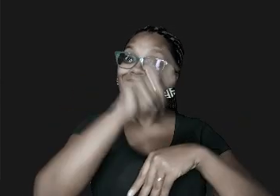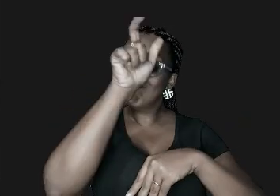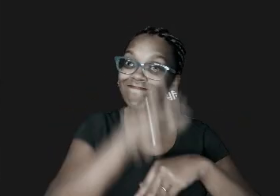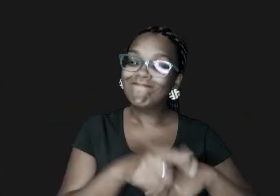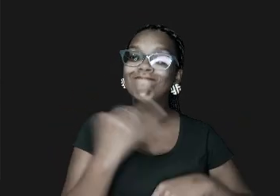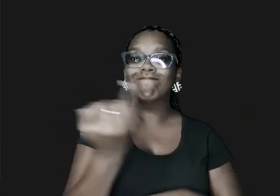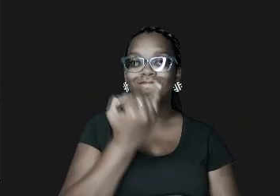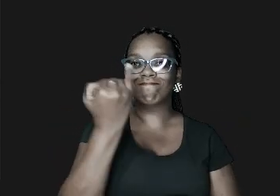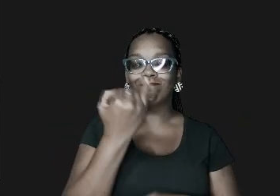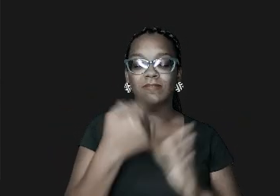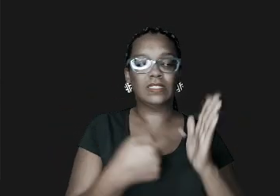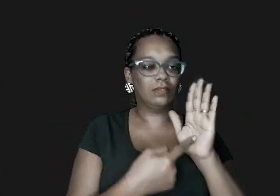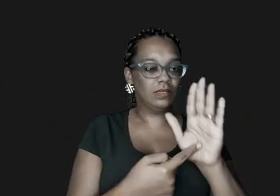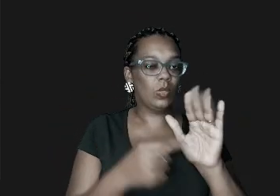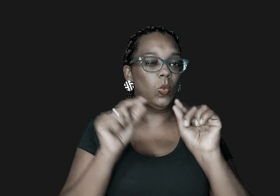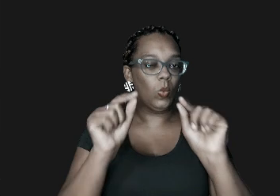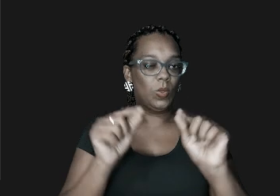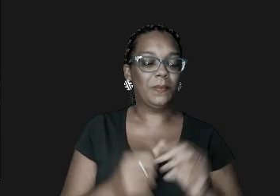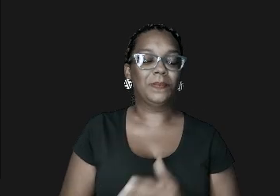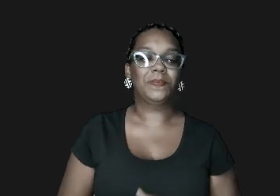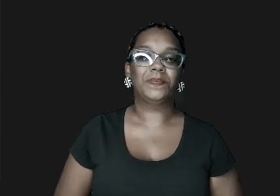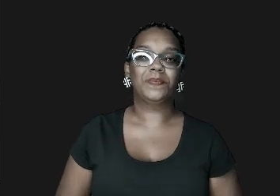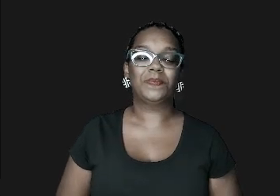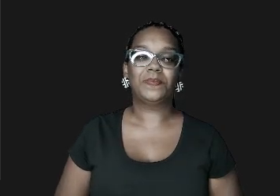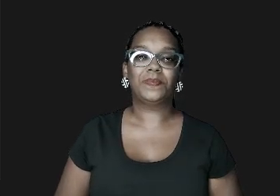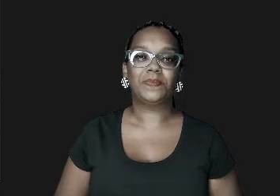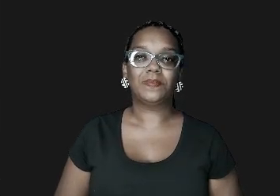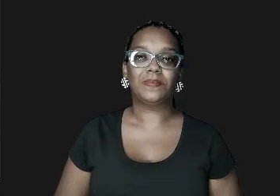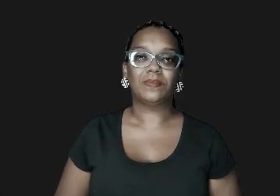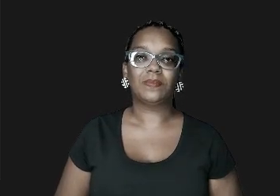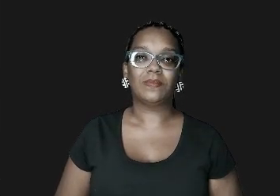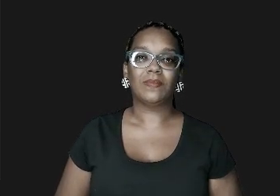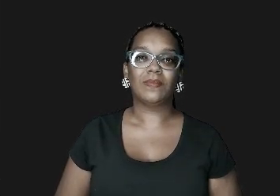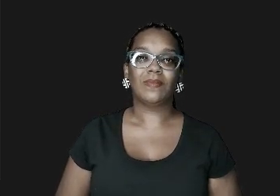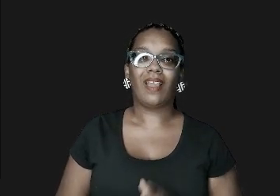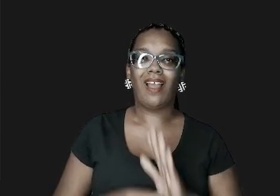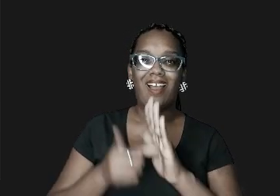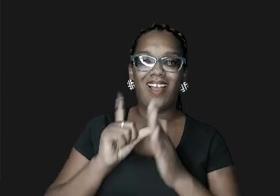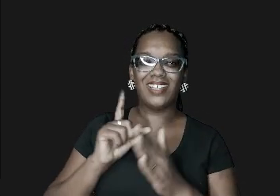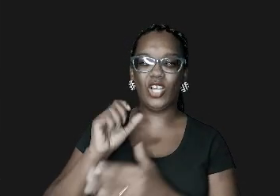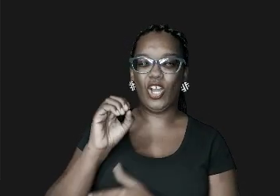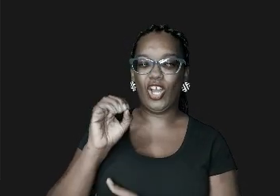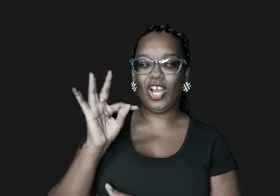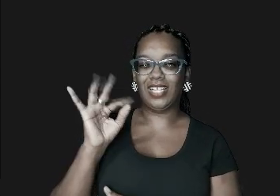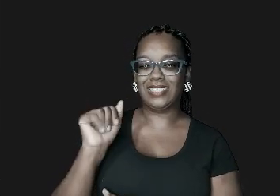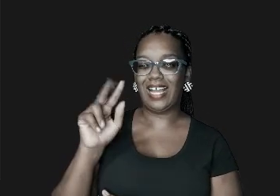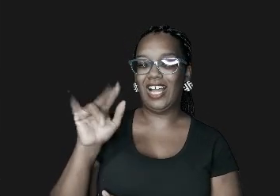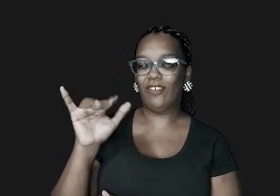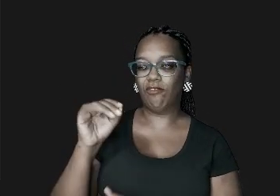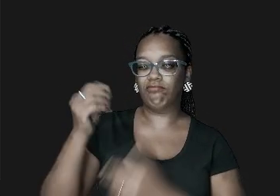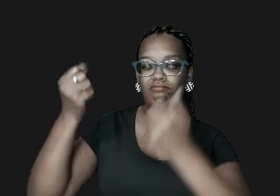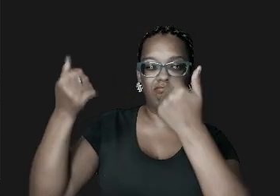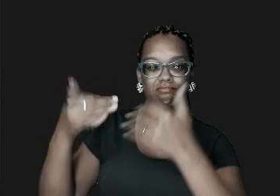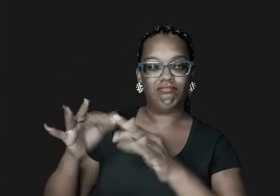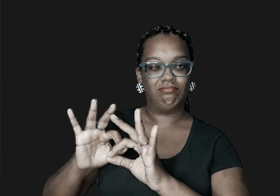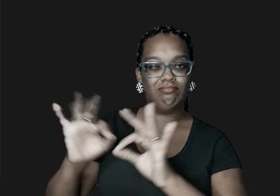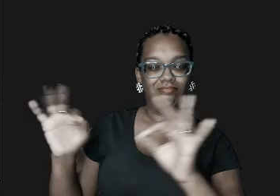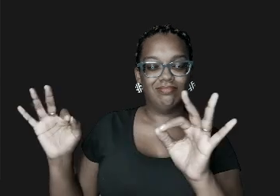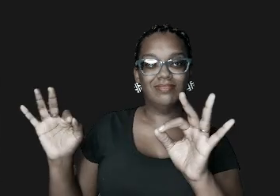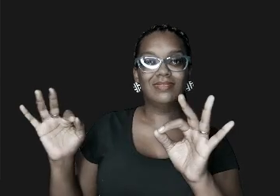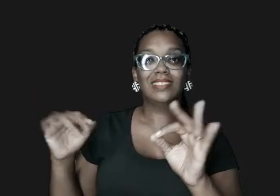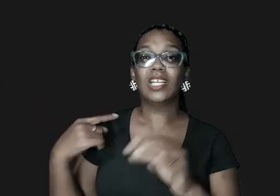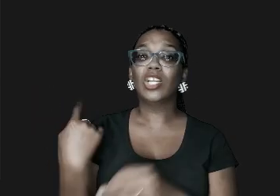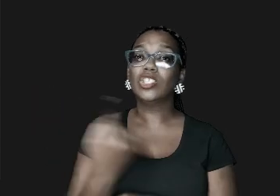é porque é importante a própria figura é importante eu acho que aqui vai dizer o seguinte como Otávio